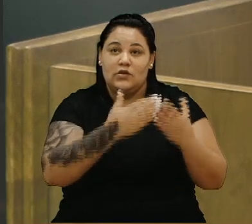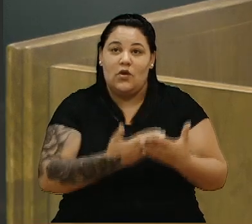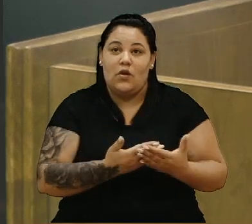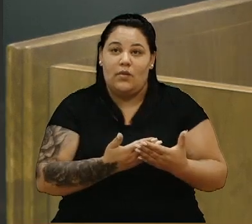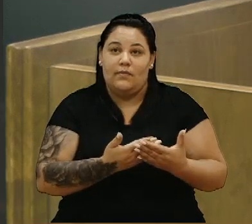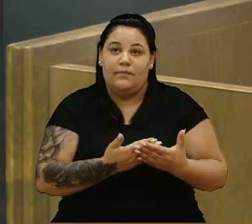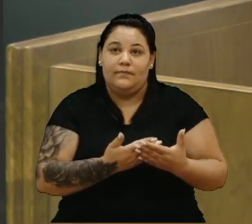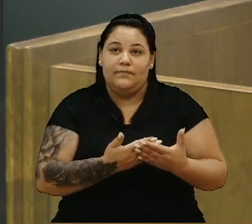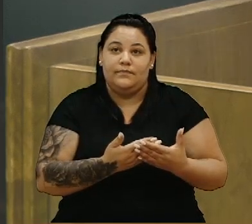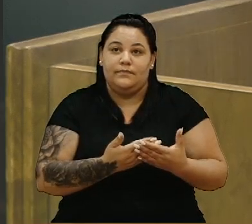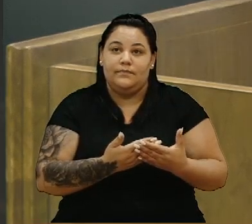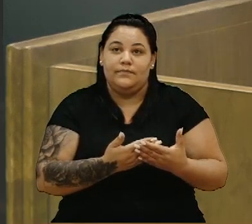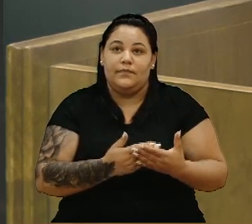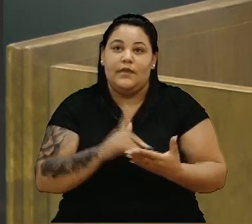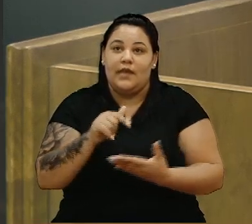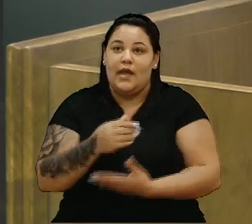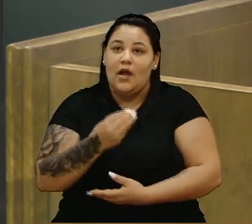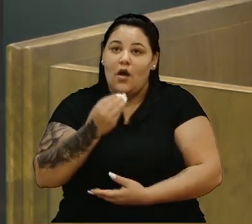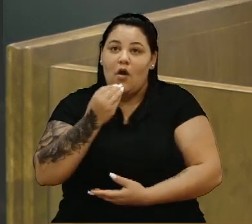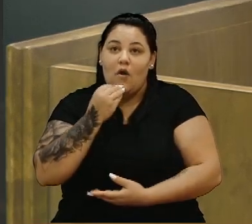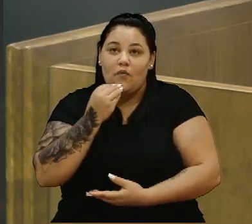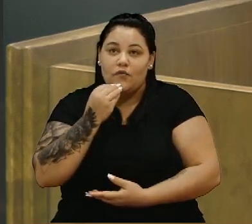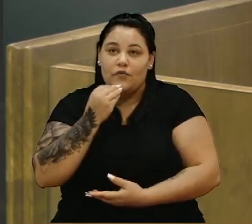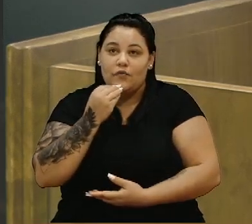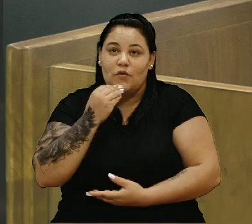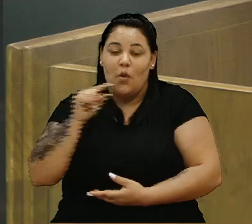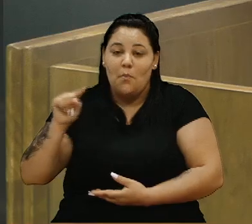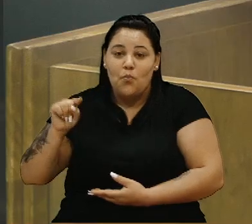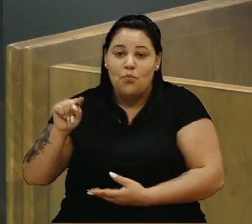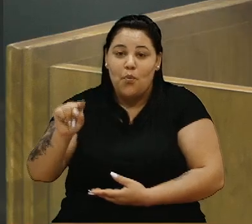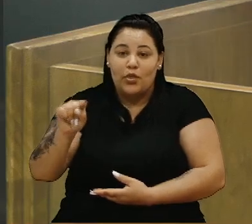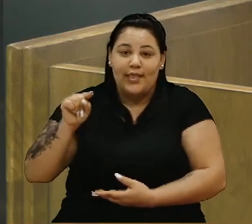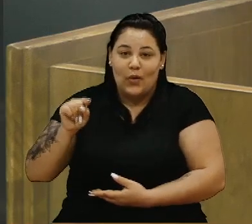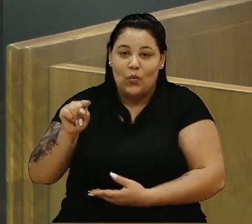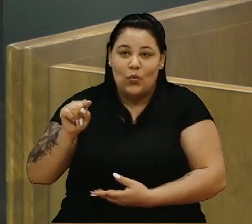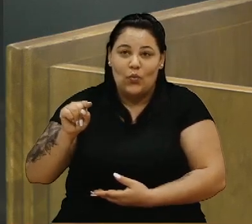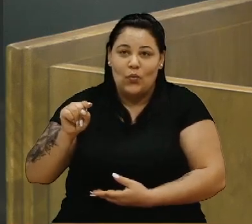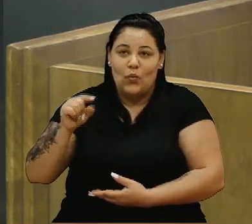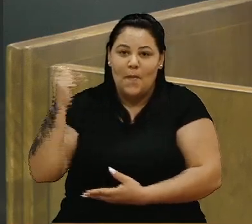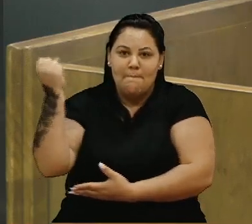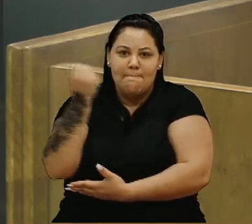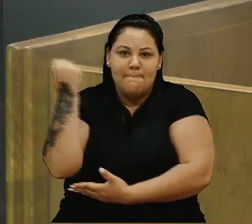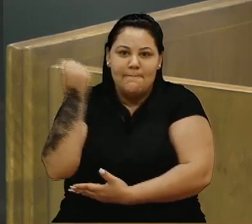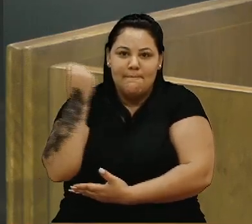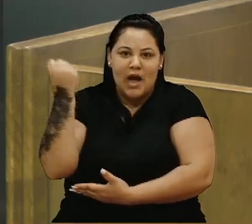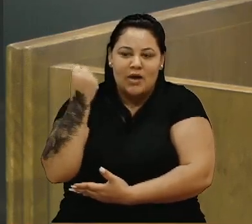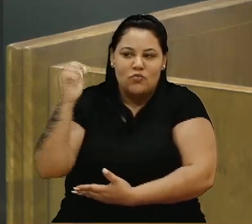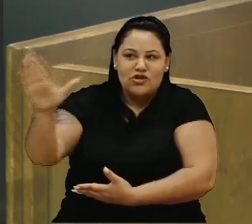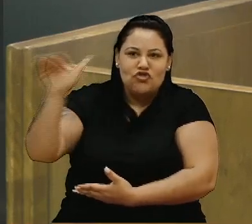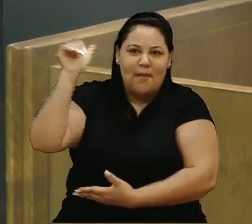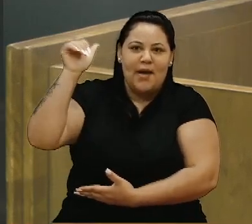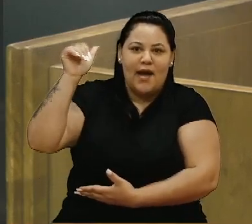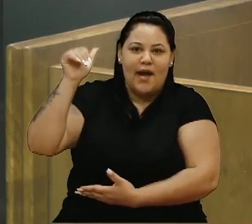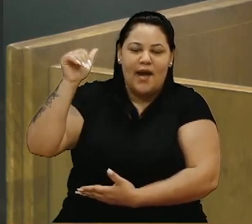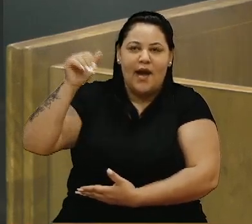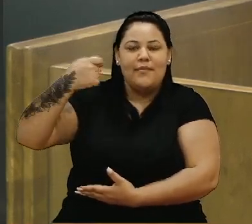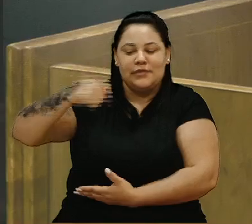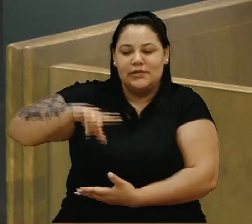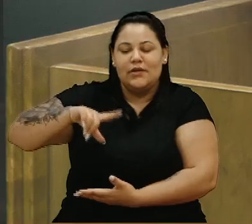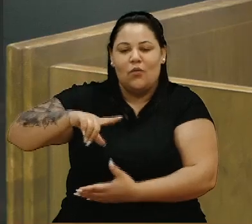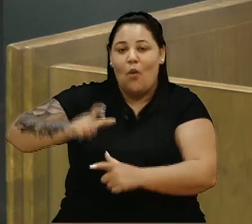né, que o botão do pânico precisa ter um aumento de efetivo de guardas municipais